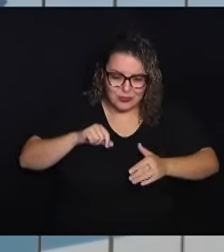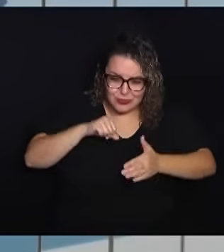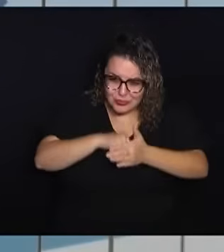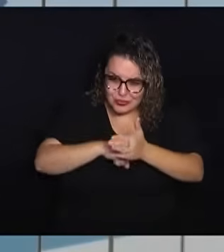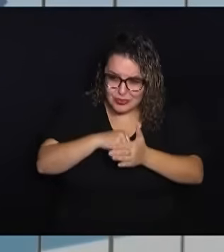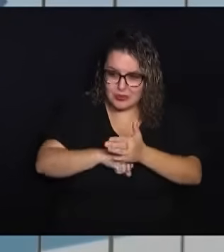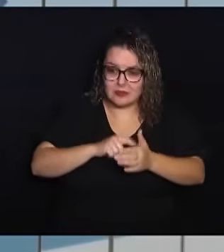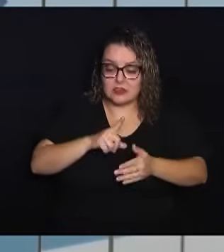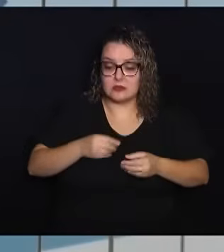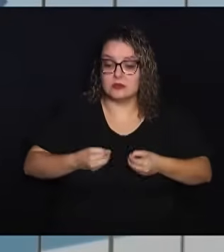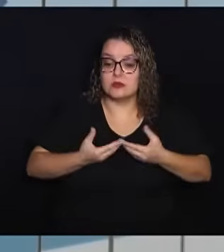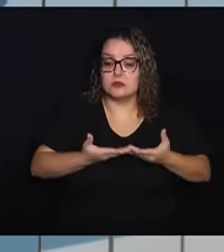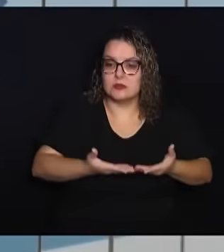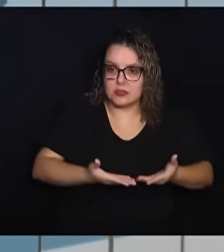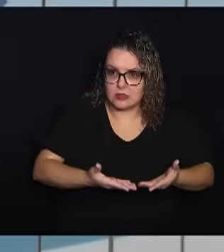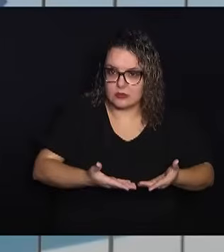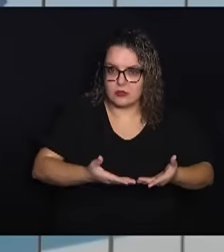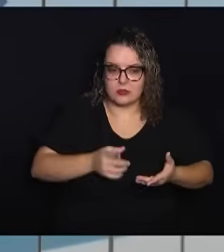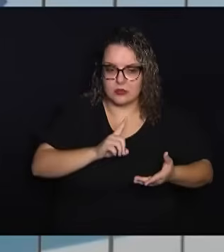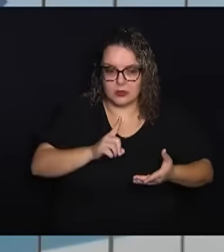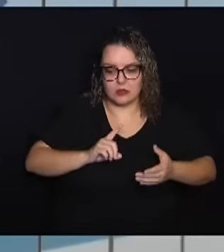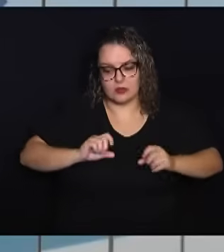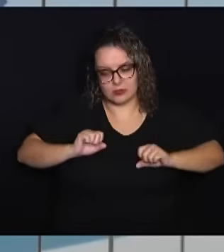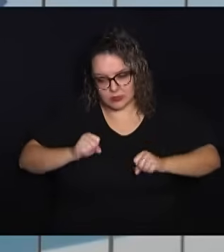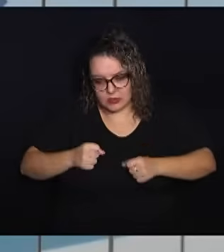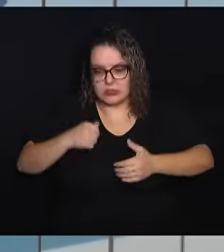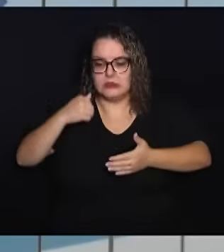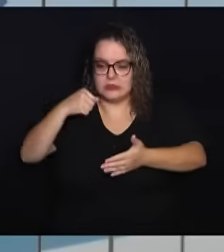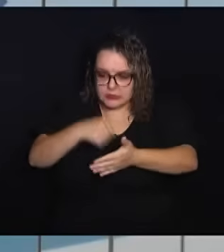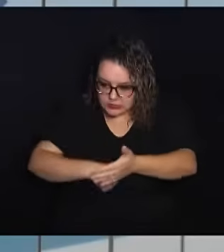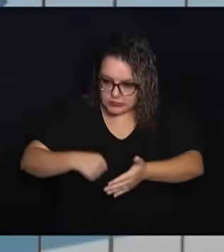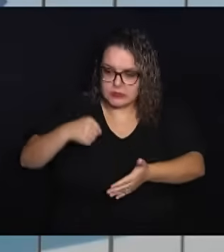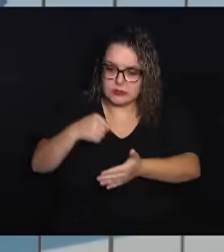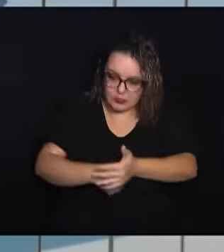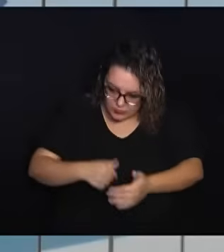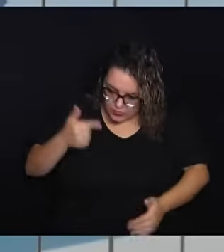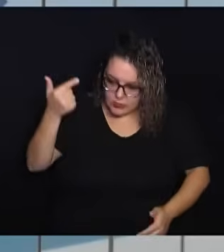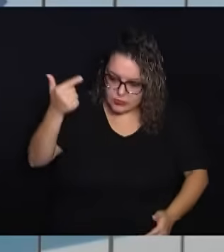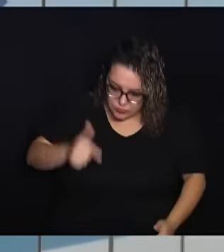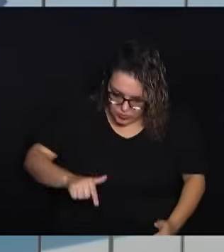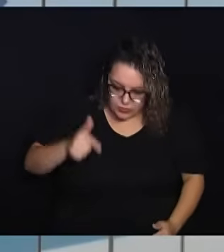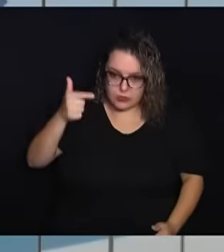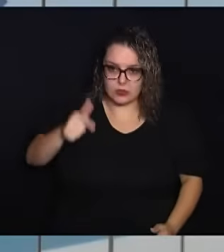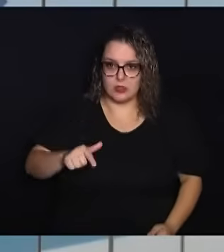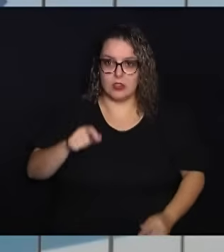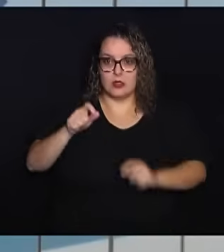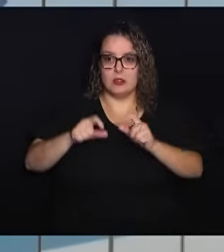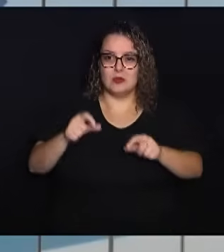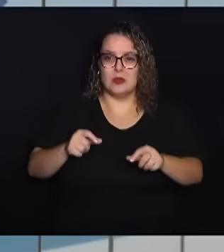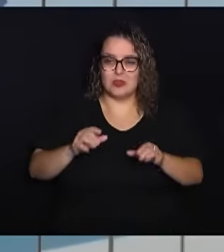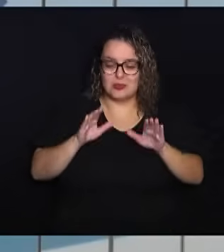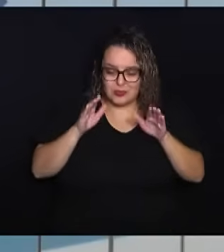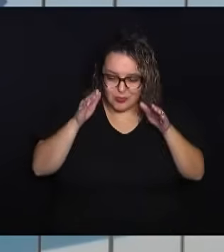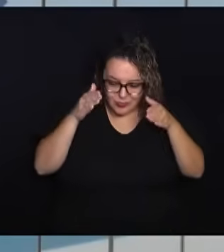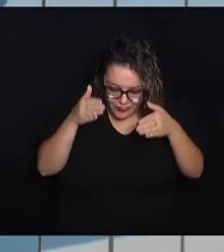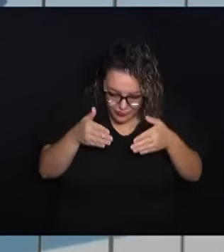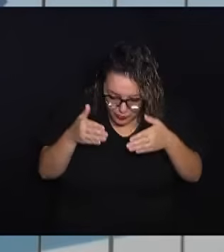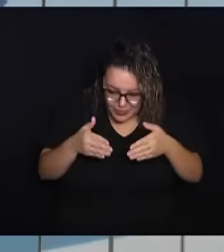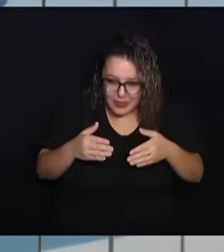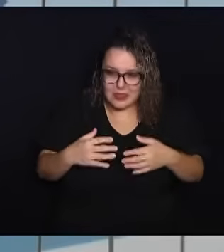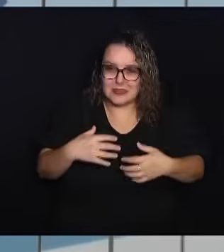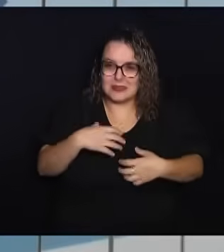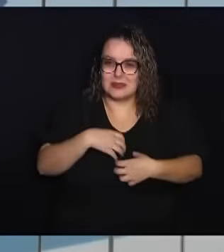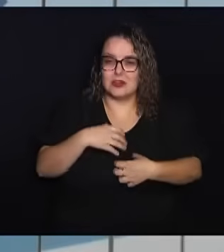elas, entendeu? A essa dor, sabe? Muitas pessoas, quando elas ficam presas a esse sentimento,